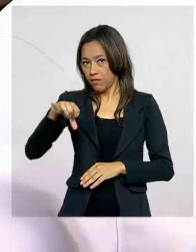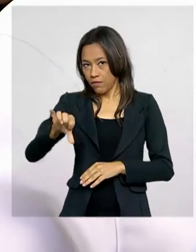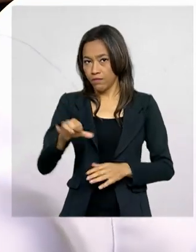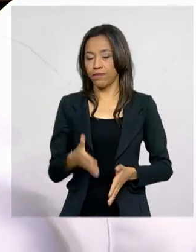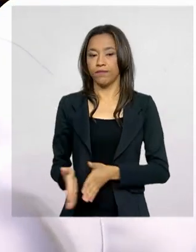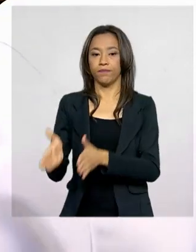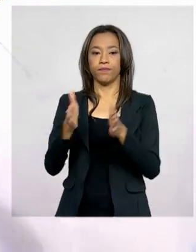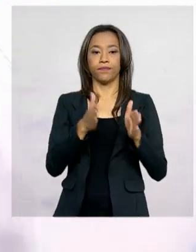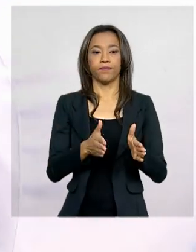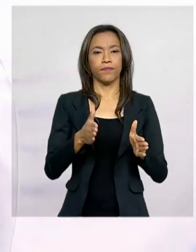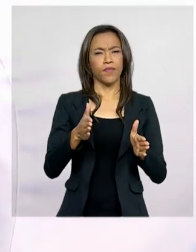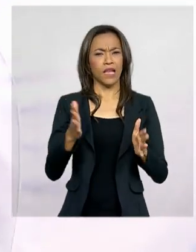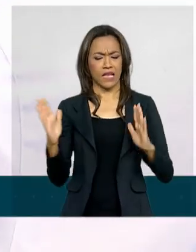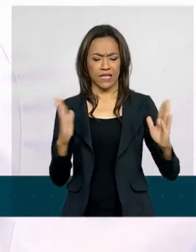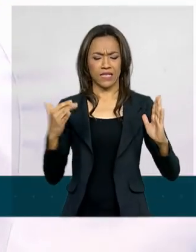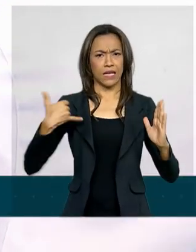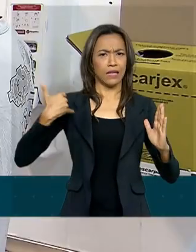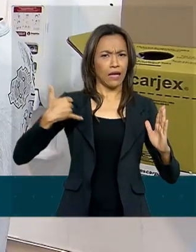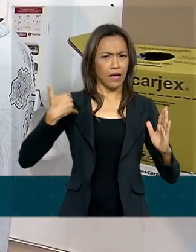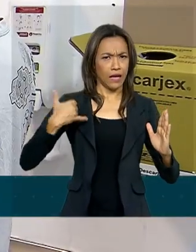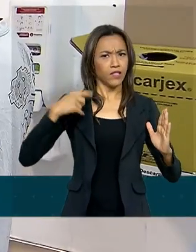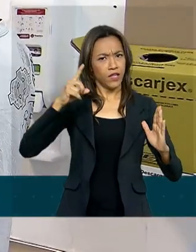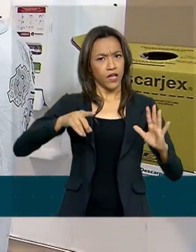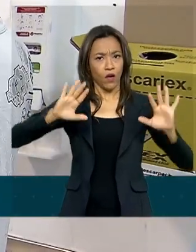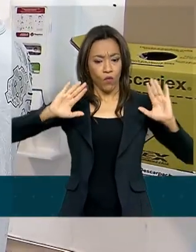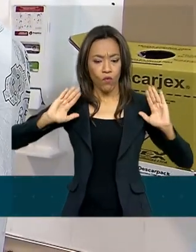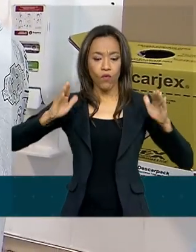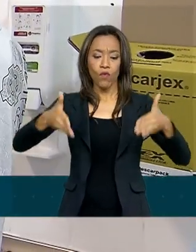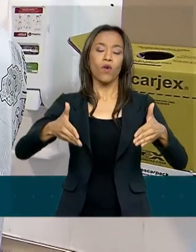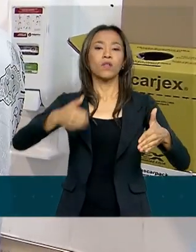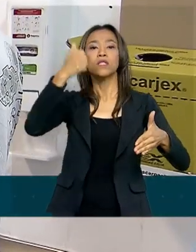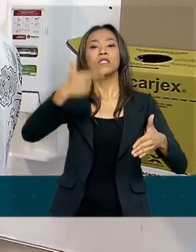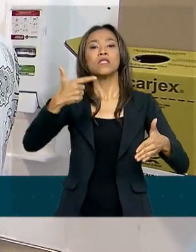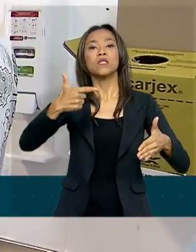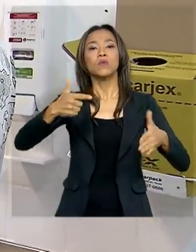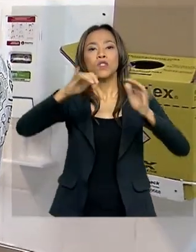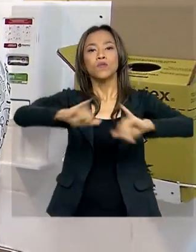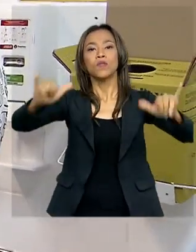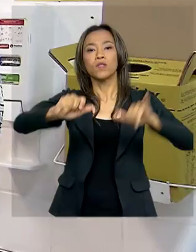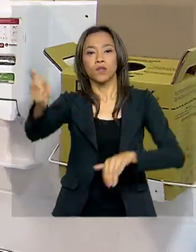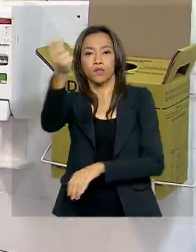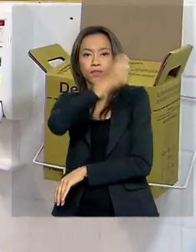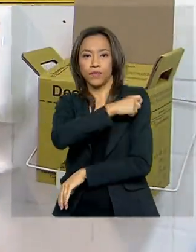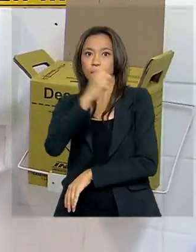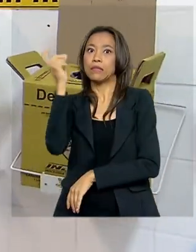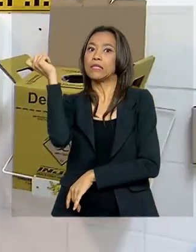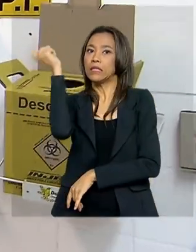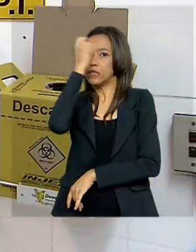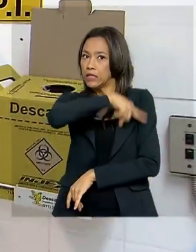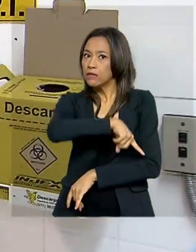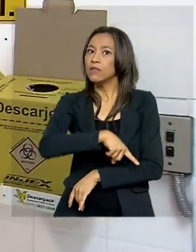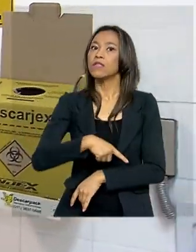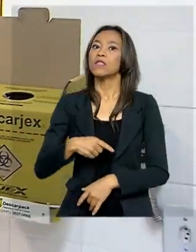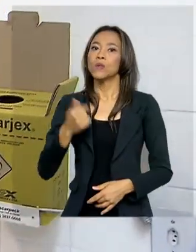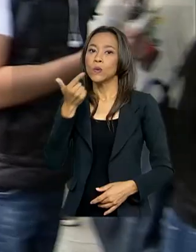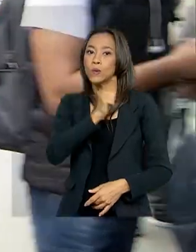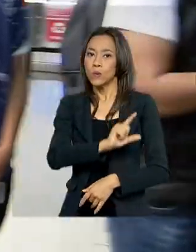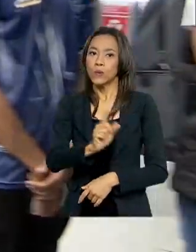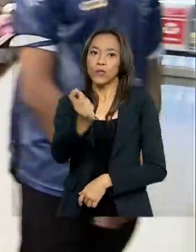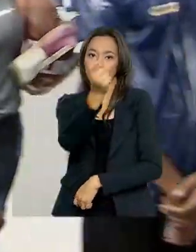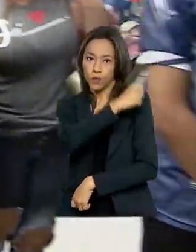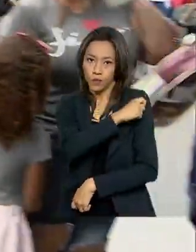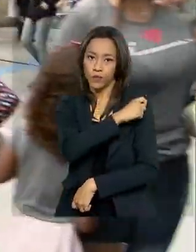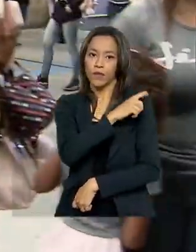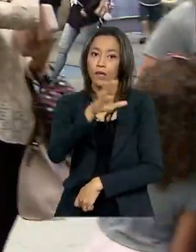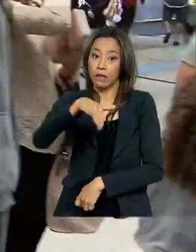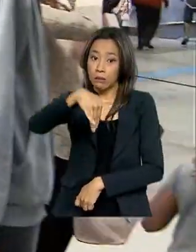essa faixa etária foco da segunda fase é considerada a mais difícil de ser alcançada em campanhas de vacinação e